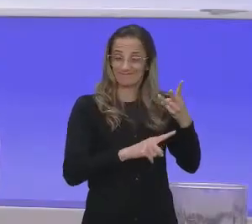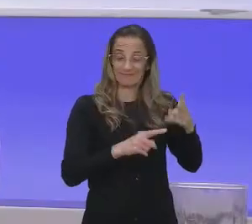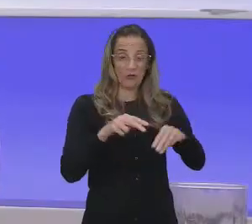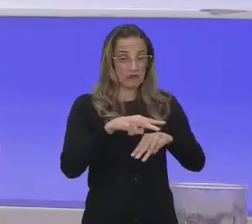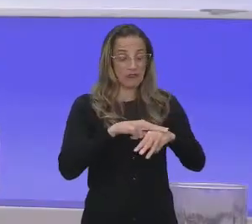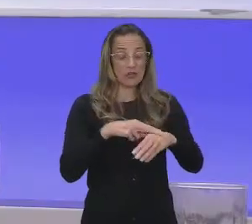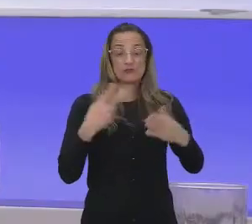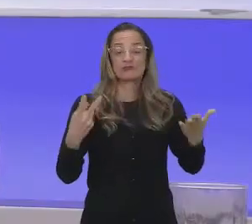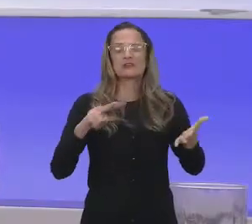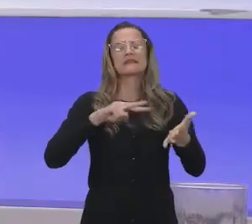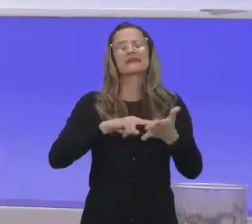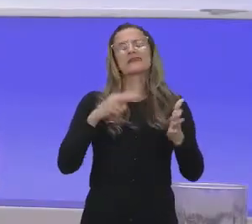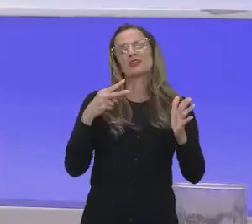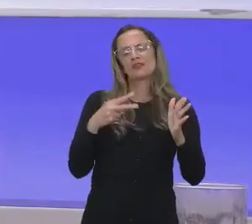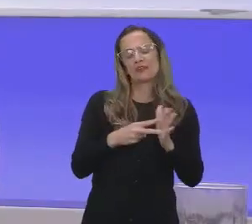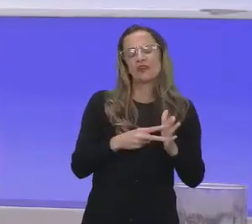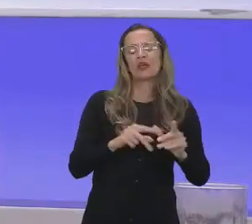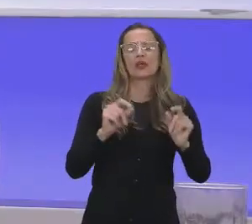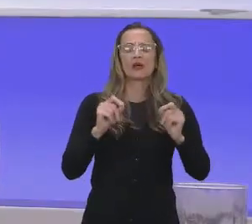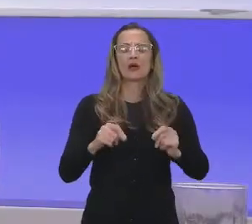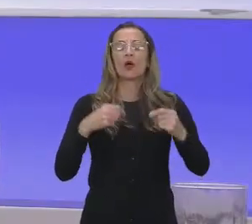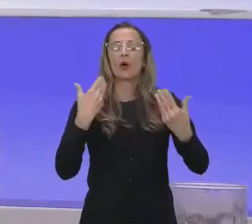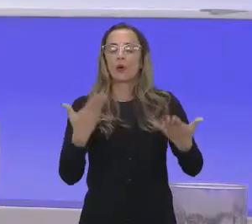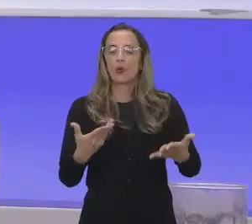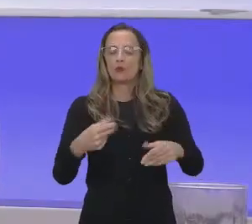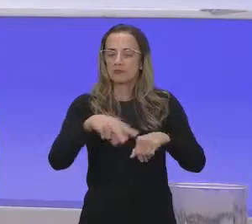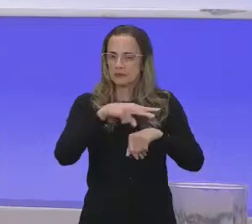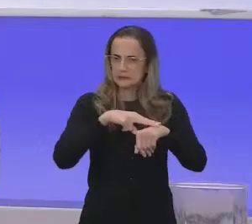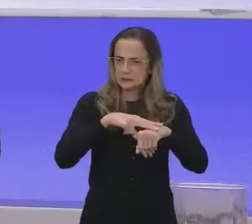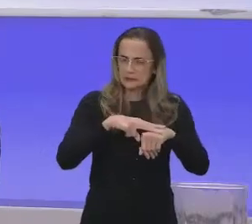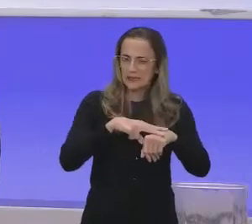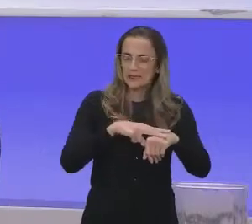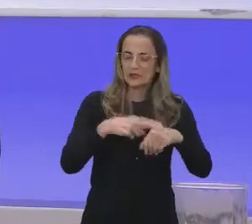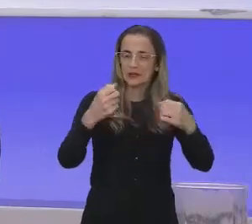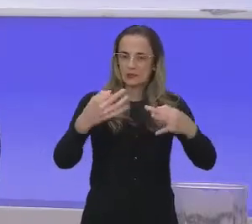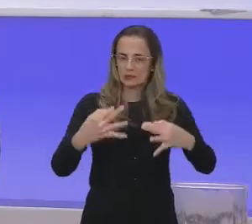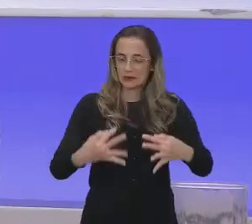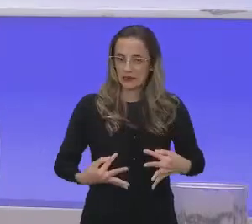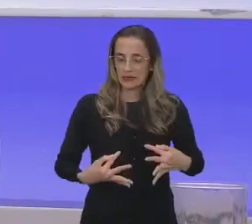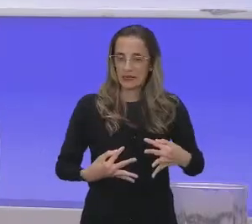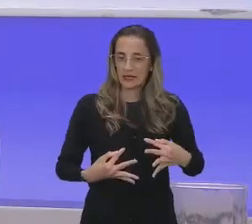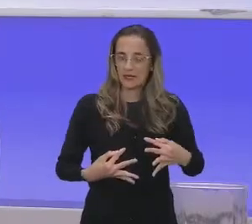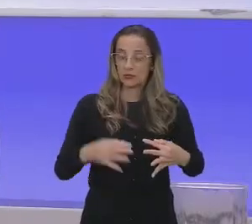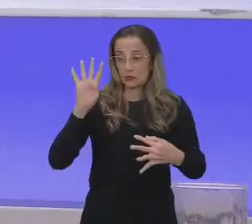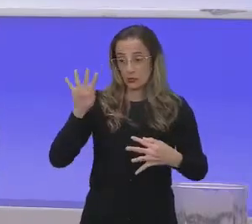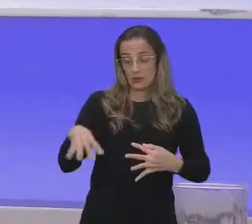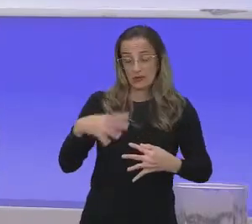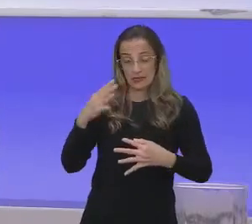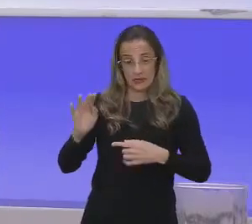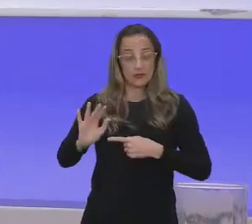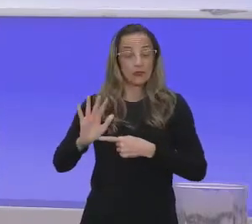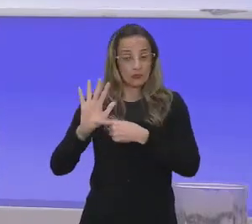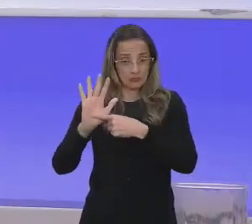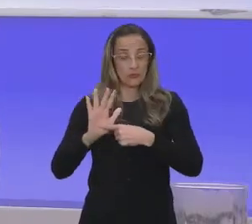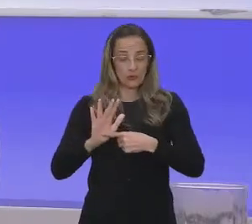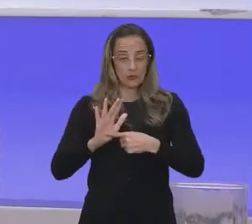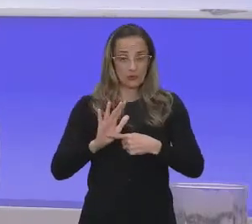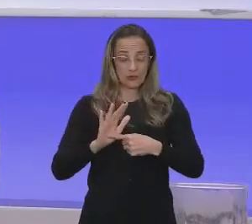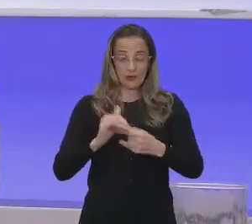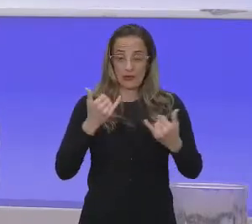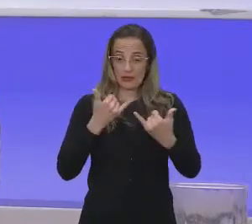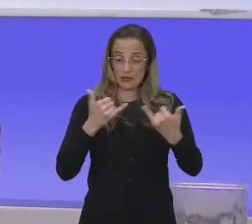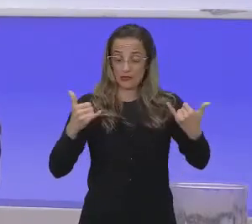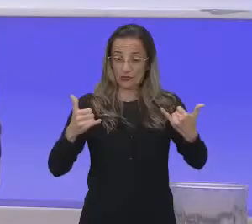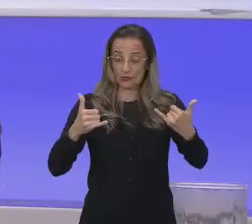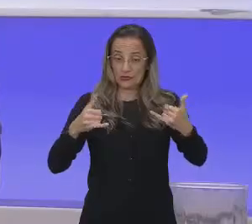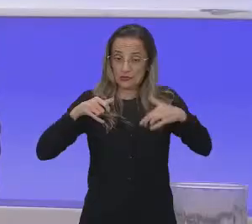verde. O que é isso? Então, quando a gente fala de bandeira verde, como a gente viu no gráfico lá onde a gente mostrou as fontes de